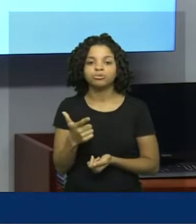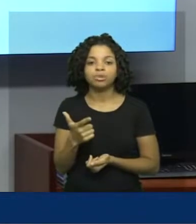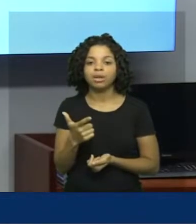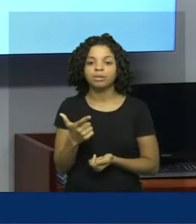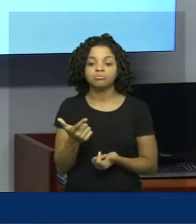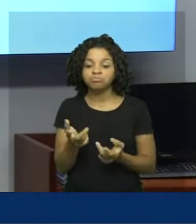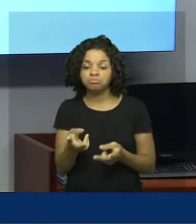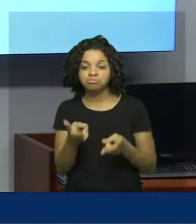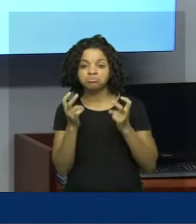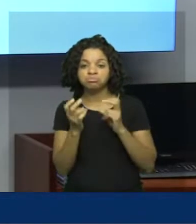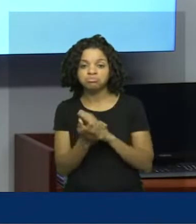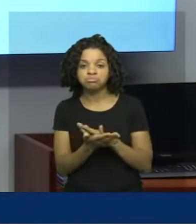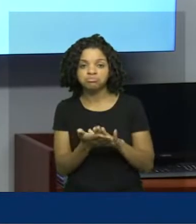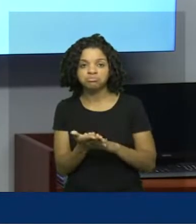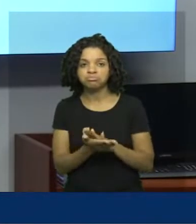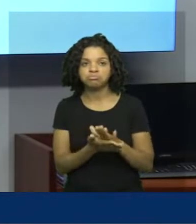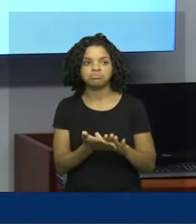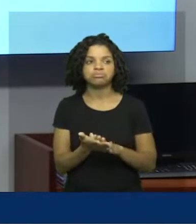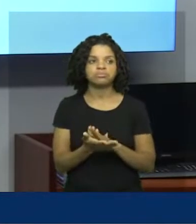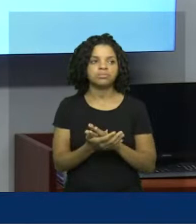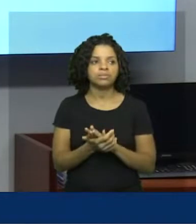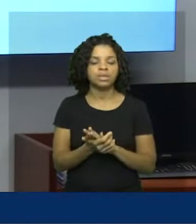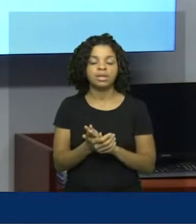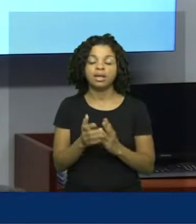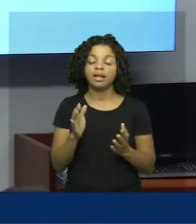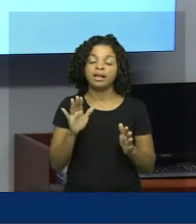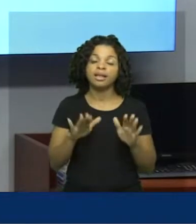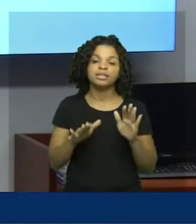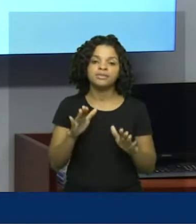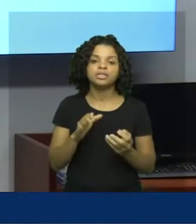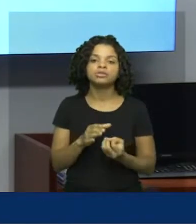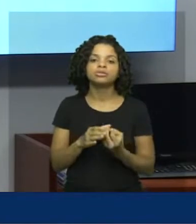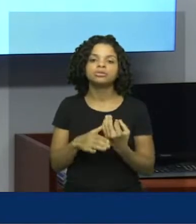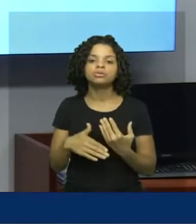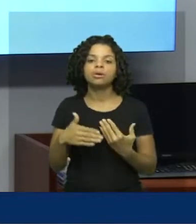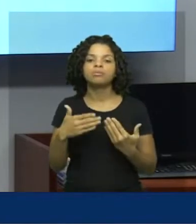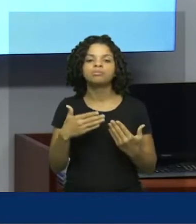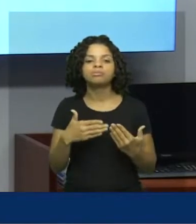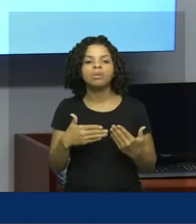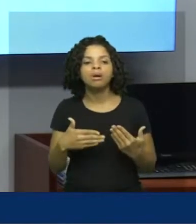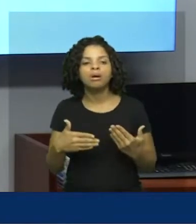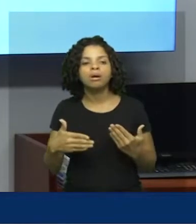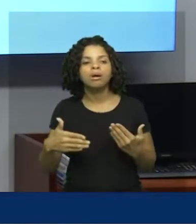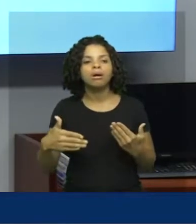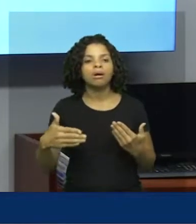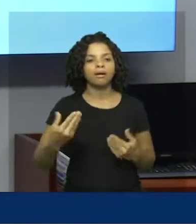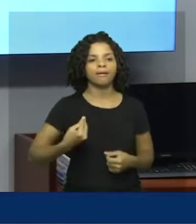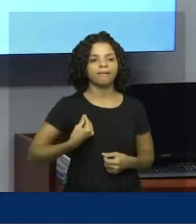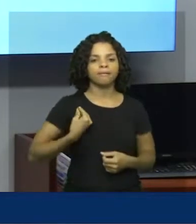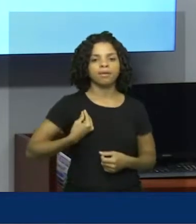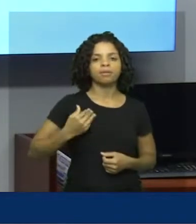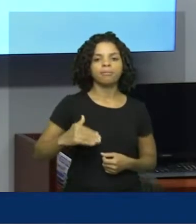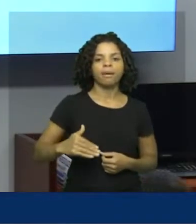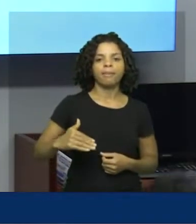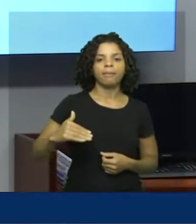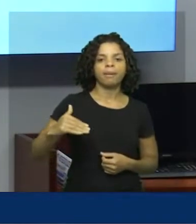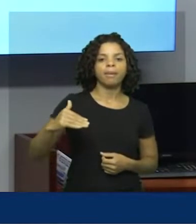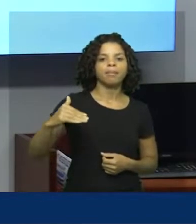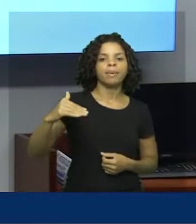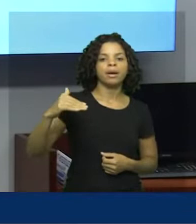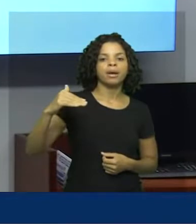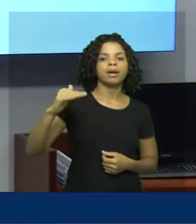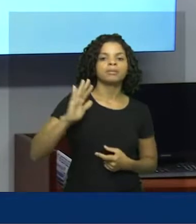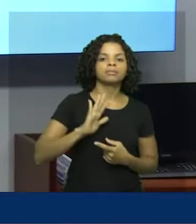dos sinais. Então, eles podem surgir ao longo da vida. Então, na pediatria, o diagnóstico é dinâmico e precisa